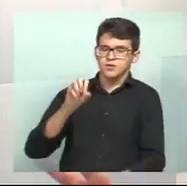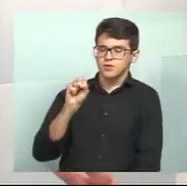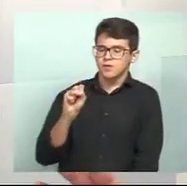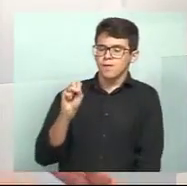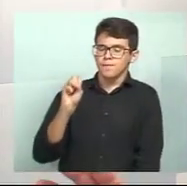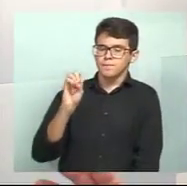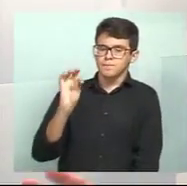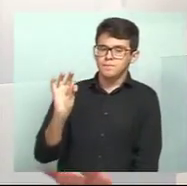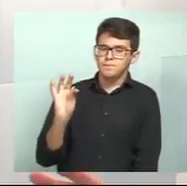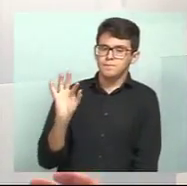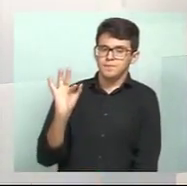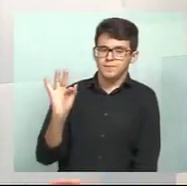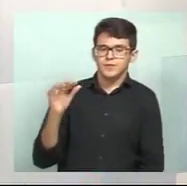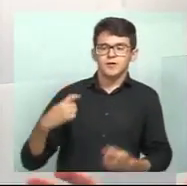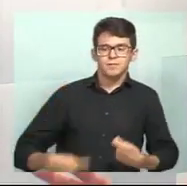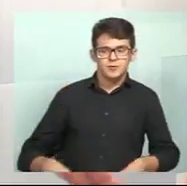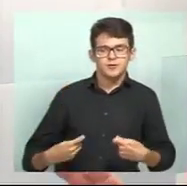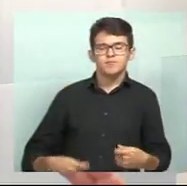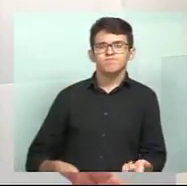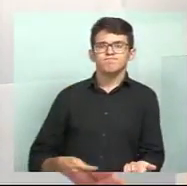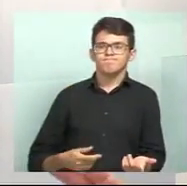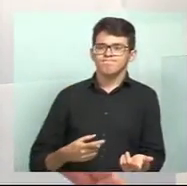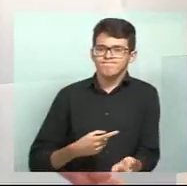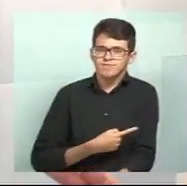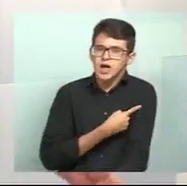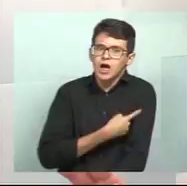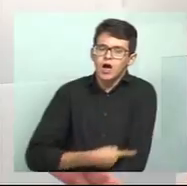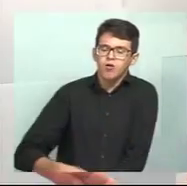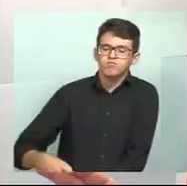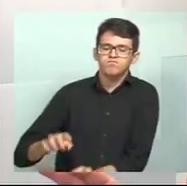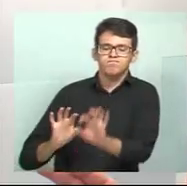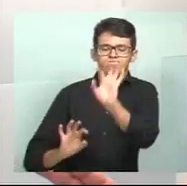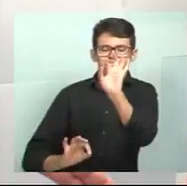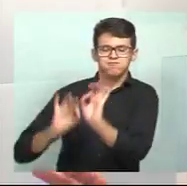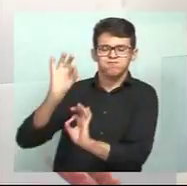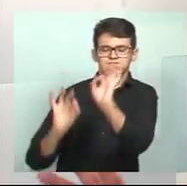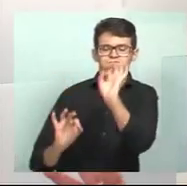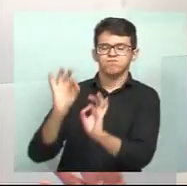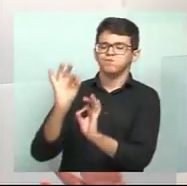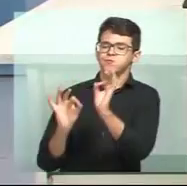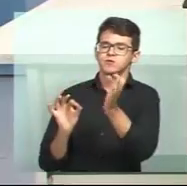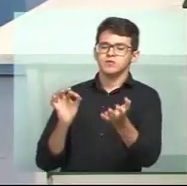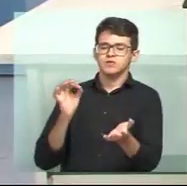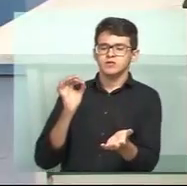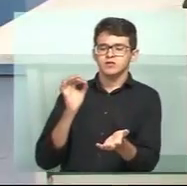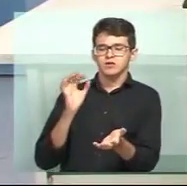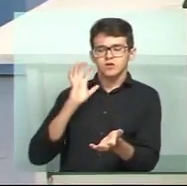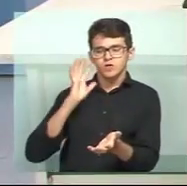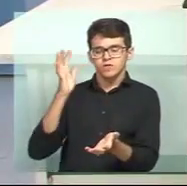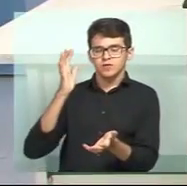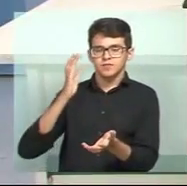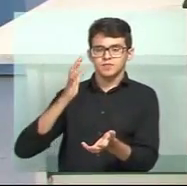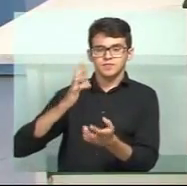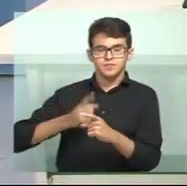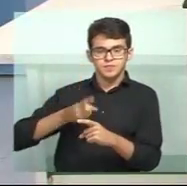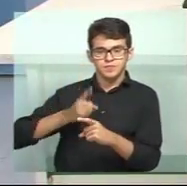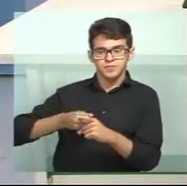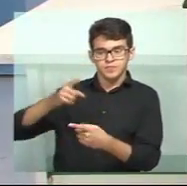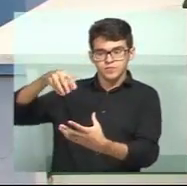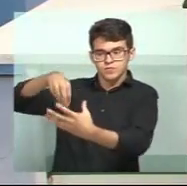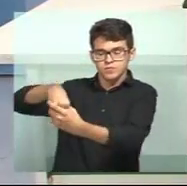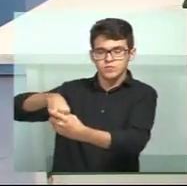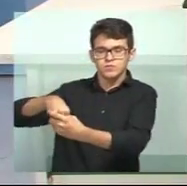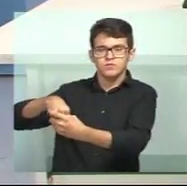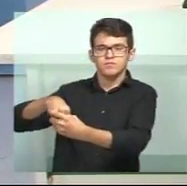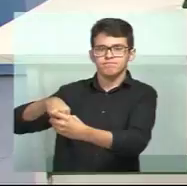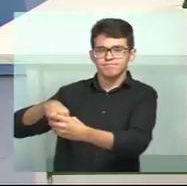cautela, porque eles podem implodir. Porque a impunidade desse país é lá. De novo, ela está sendo puxada para